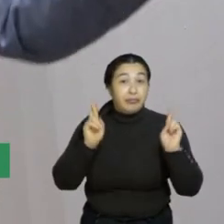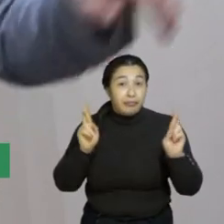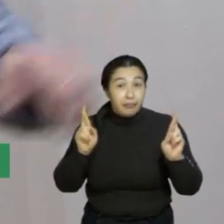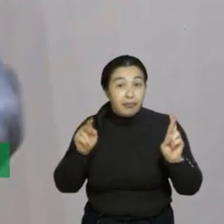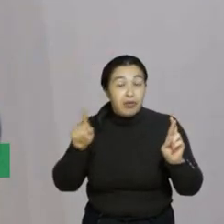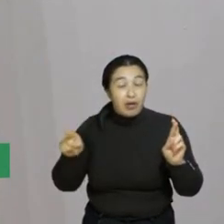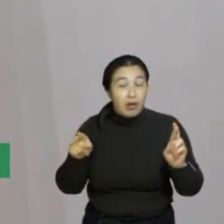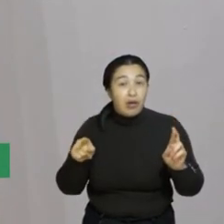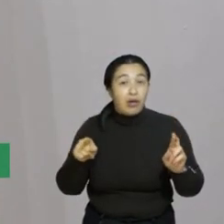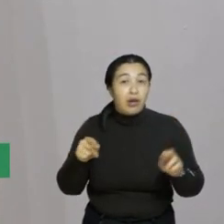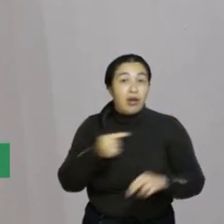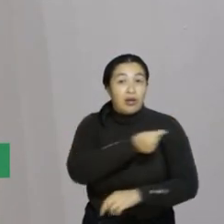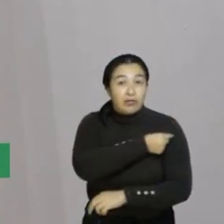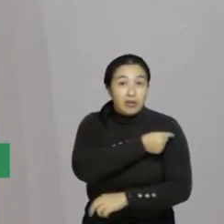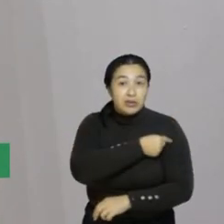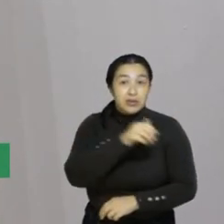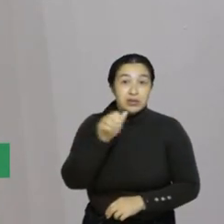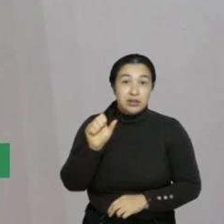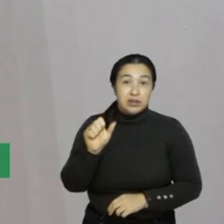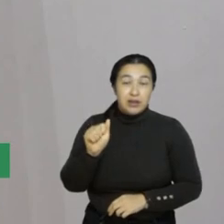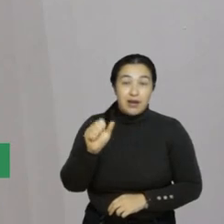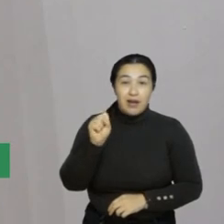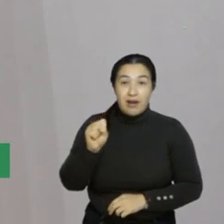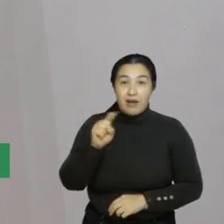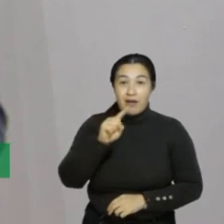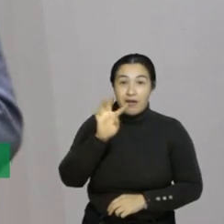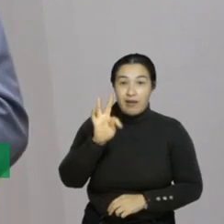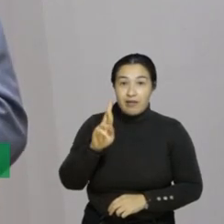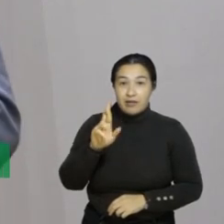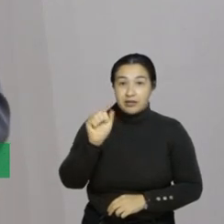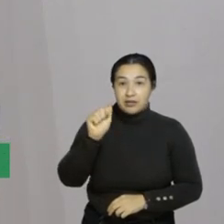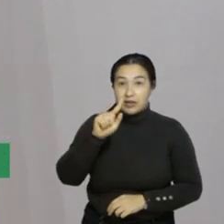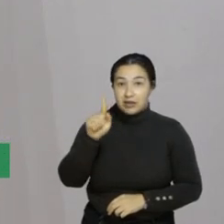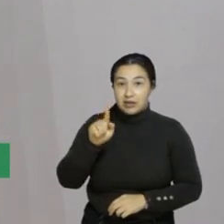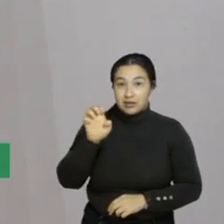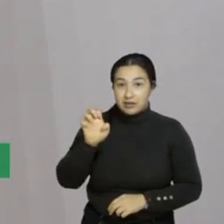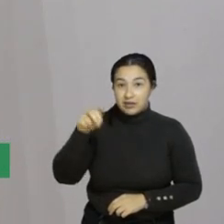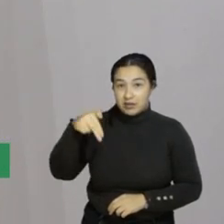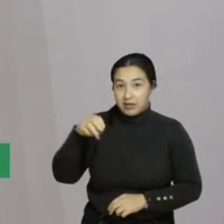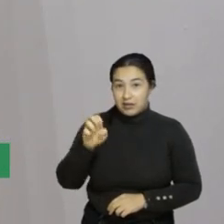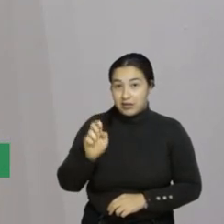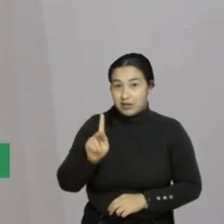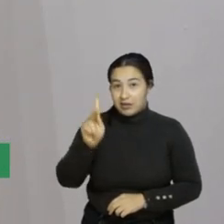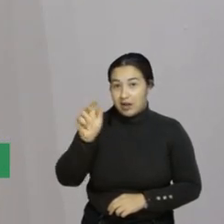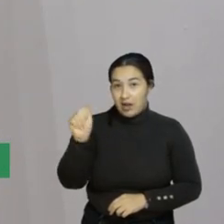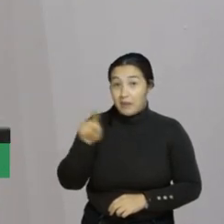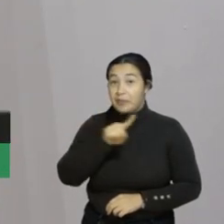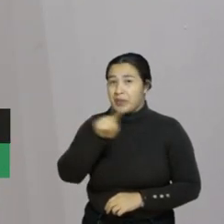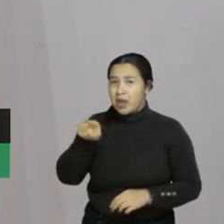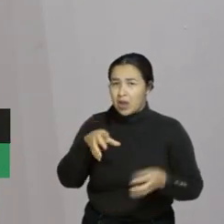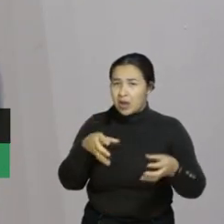daí é a mesma que não admite